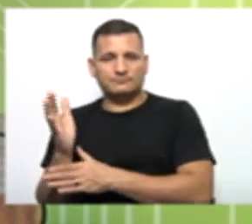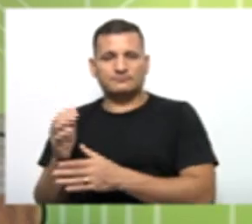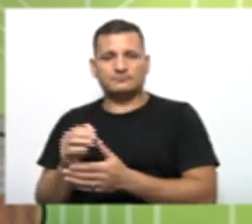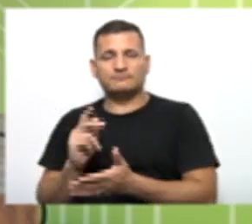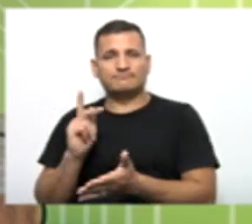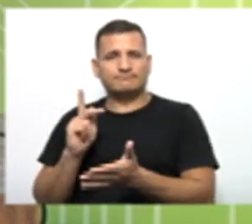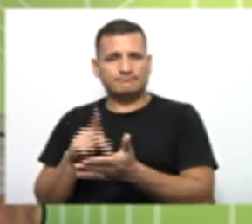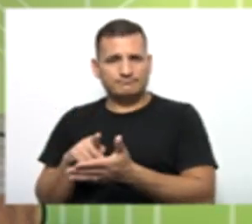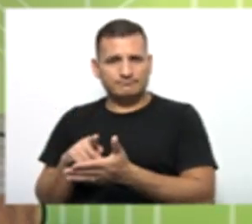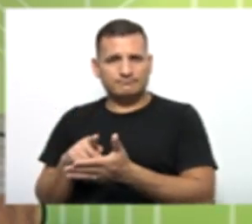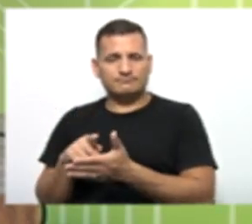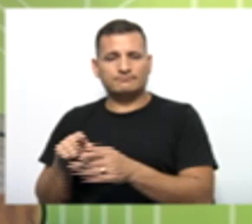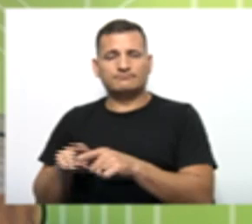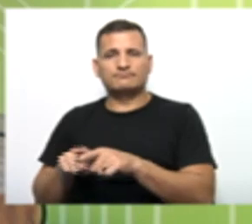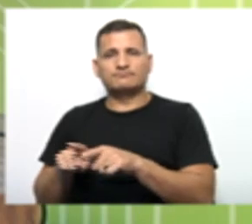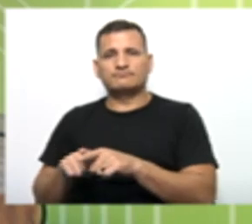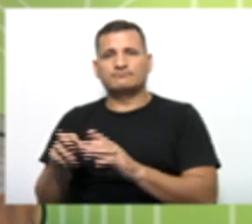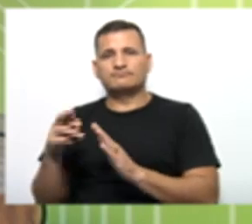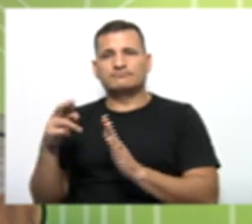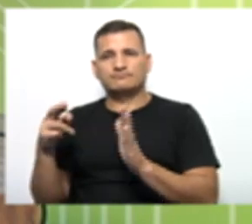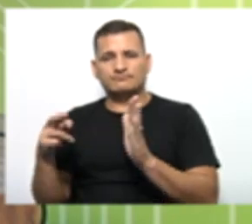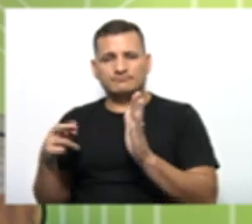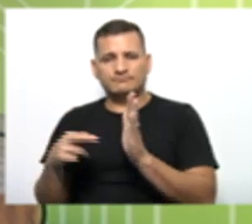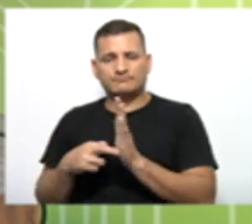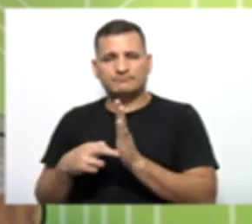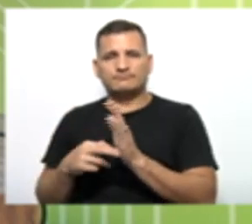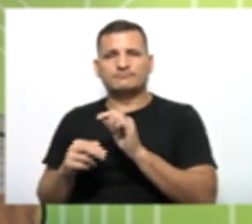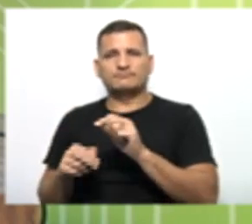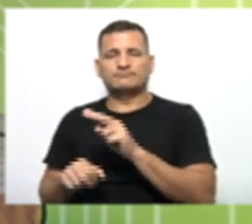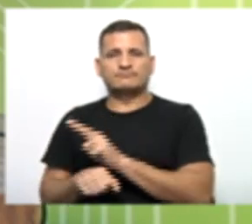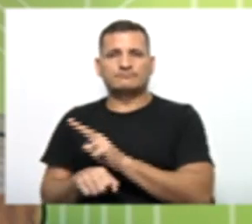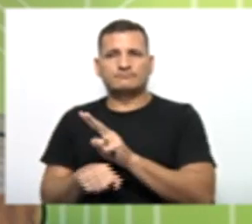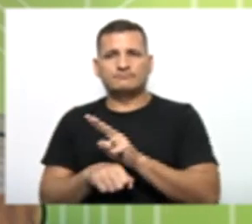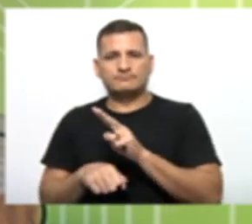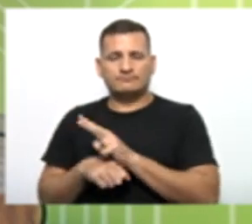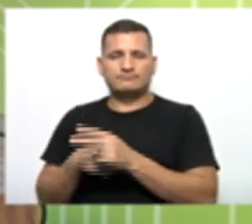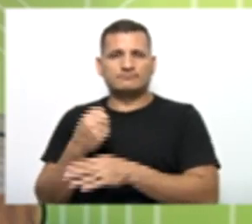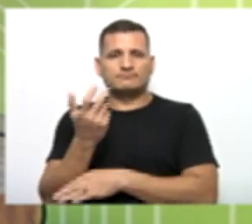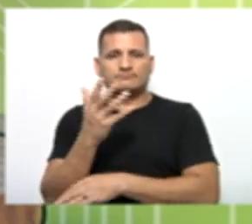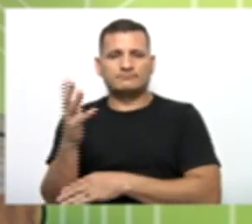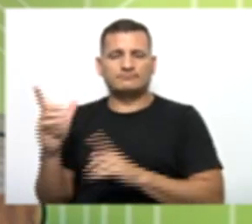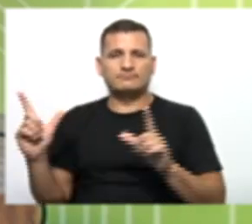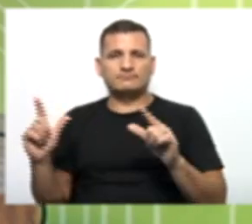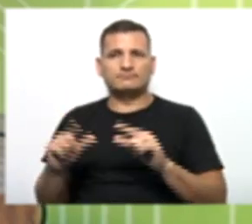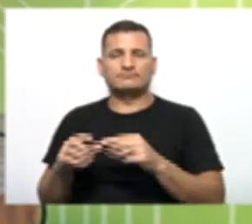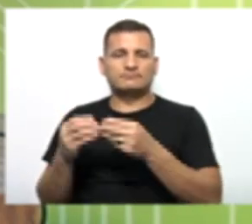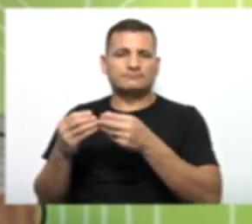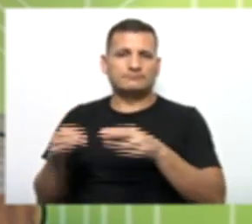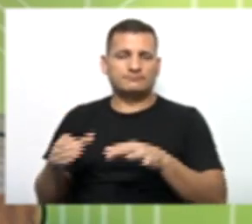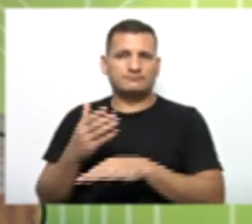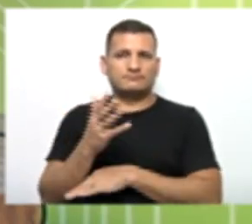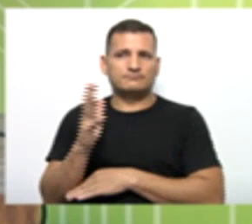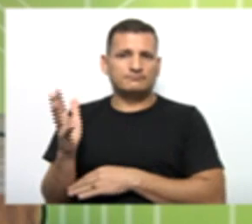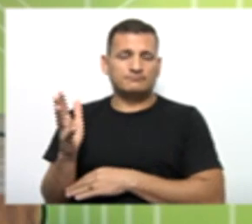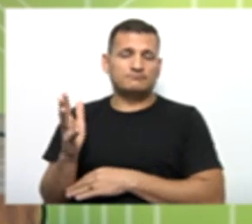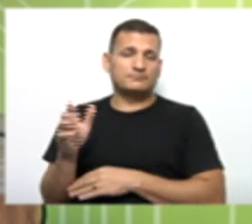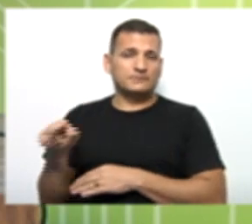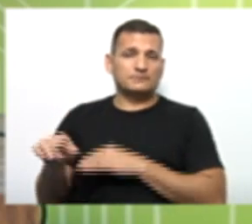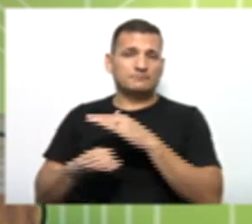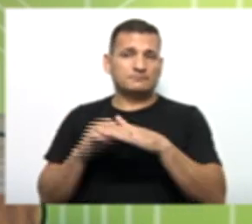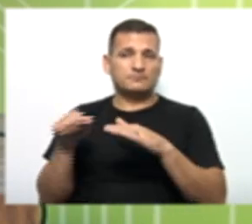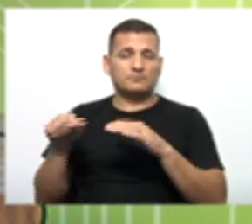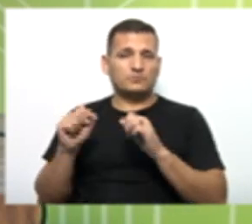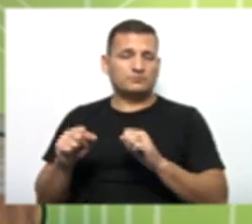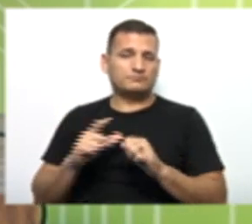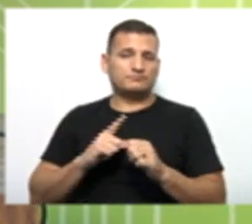realmente implementadas as medidas de proteção ambiental para reduzir o impacto ambiental, ela pode ter a sua